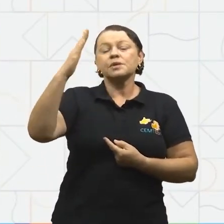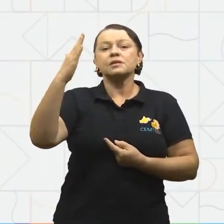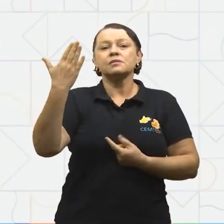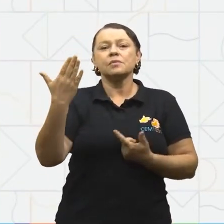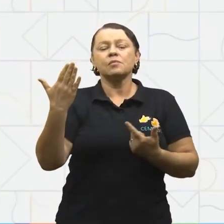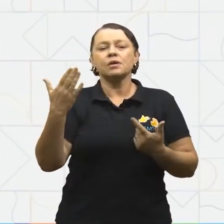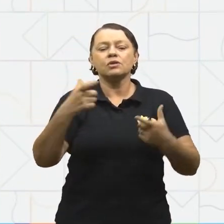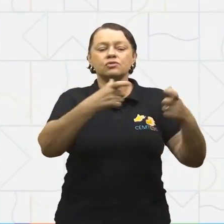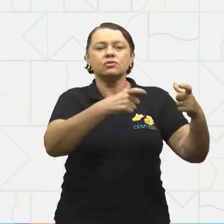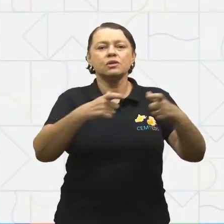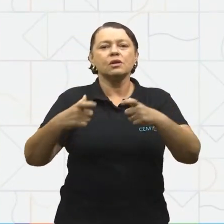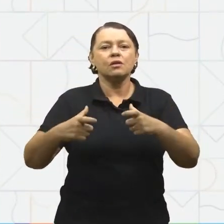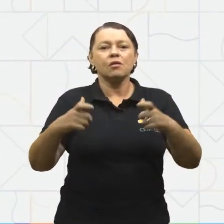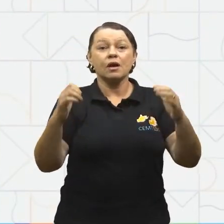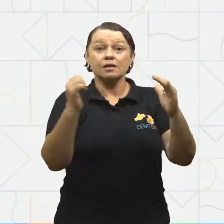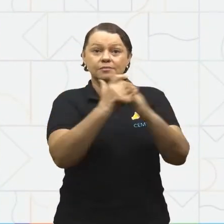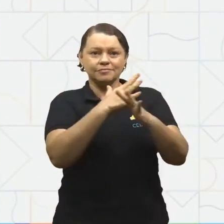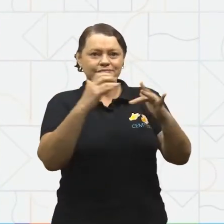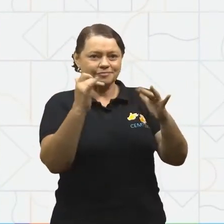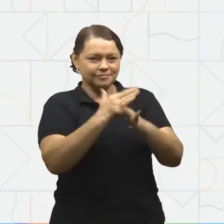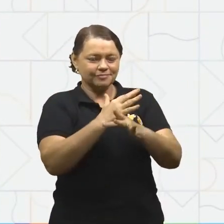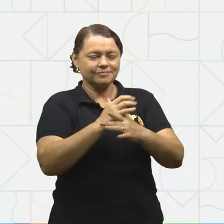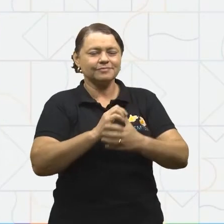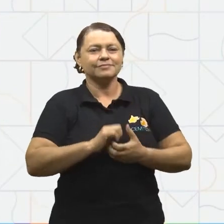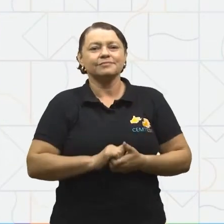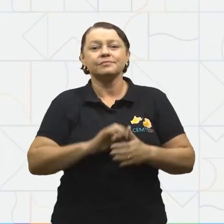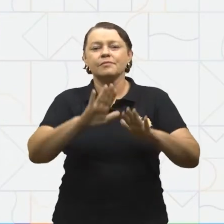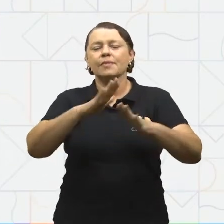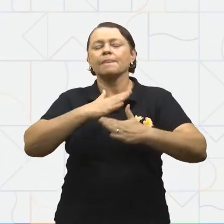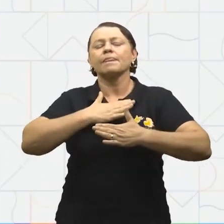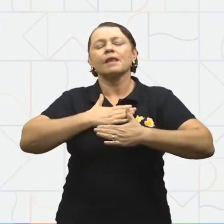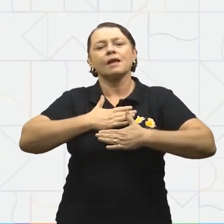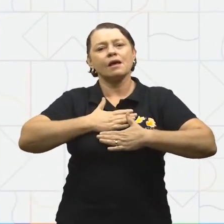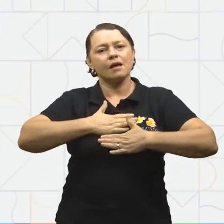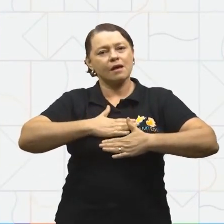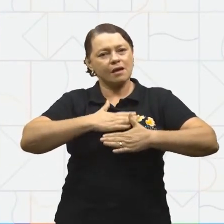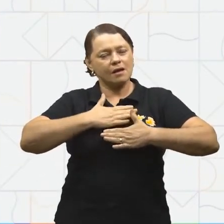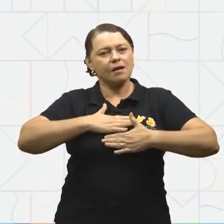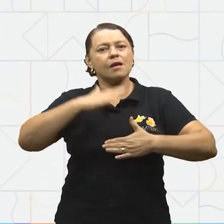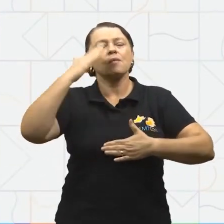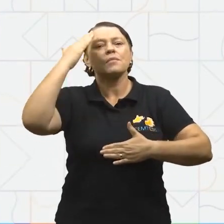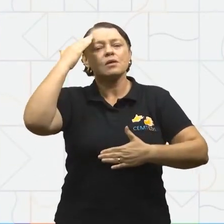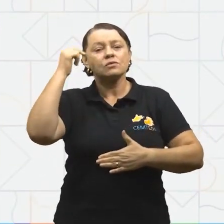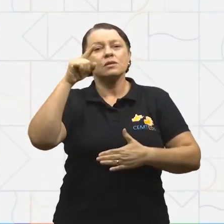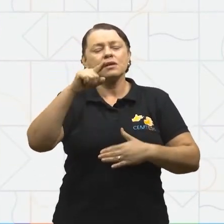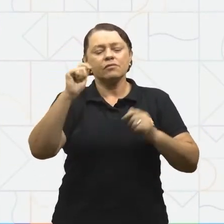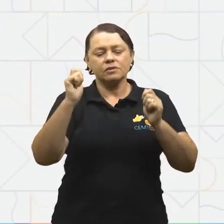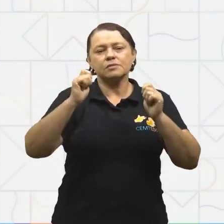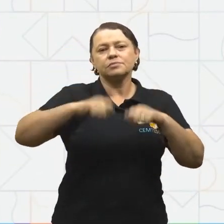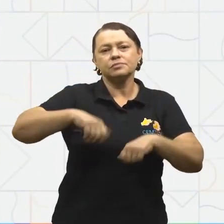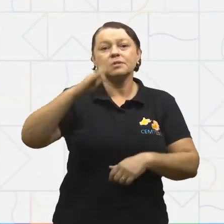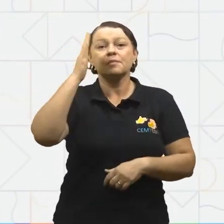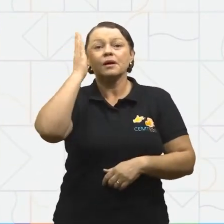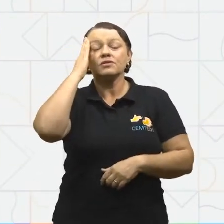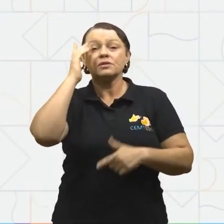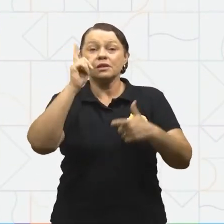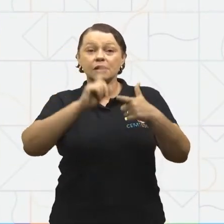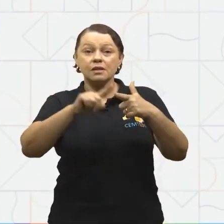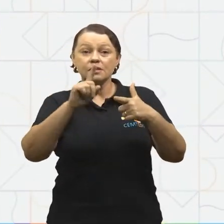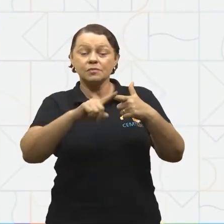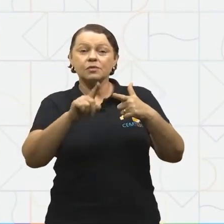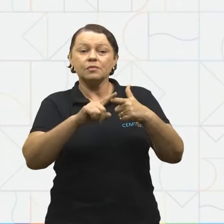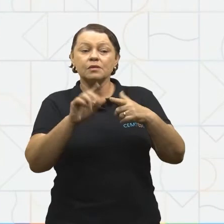em ambientes urbanos. Calma, eu sei que você será capaz de compreender esse problema